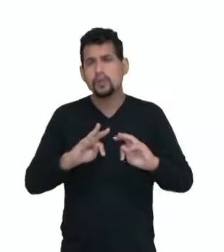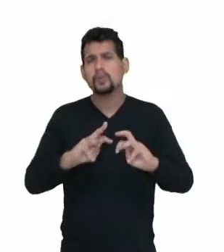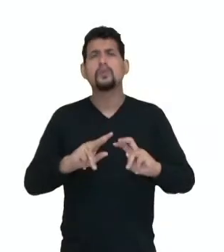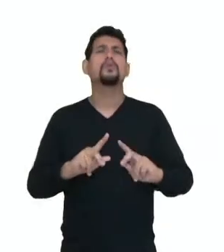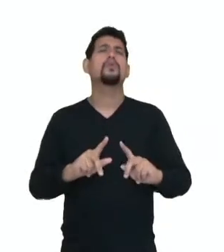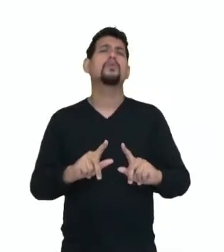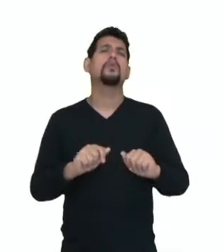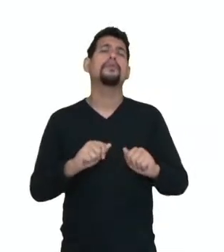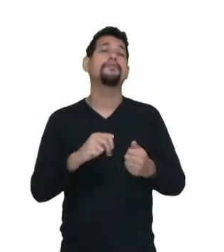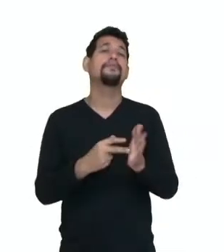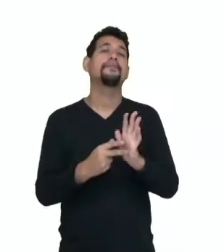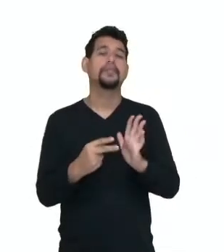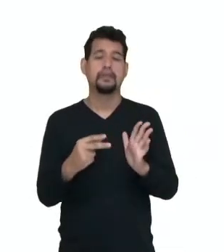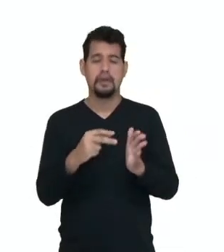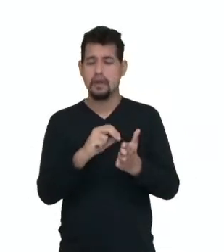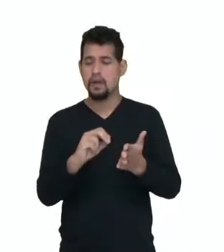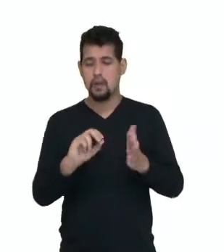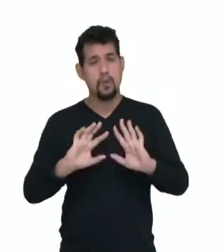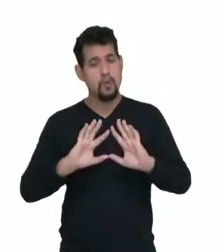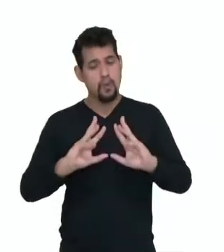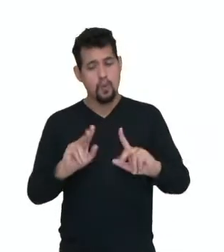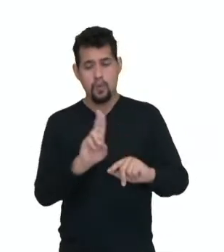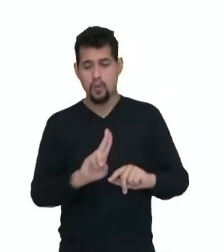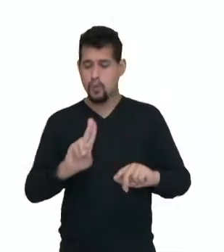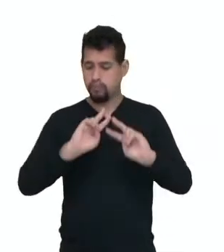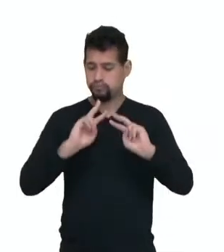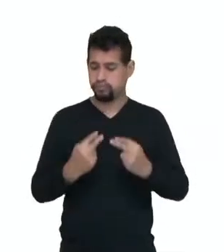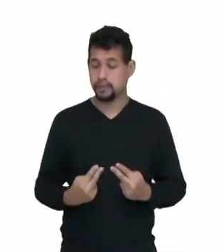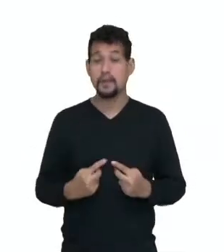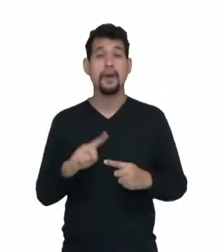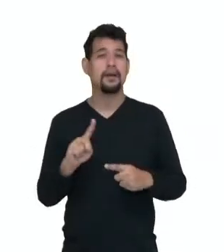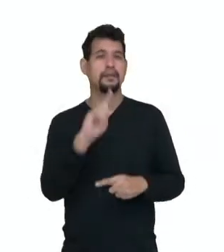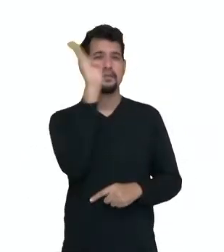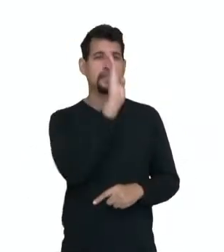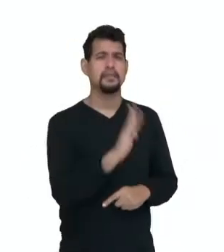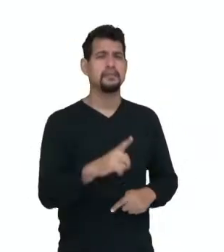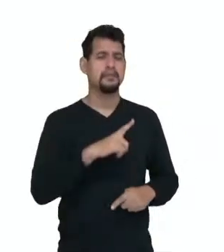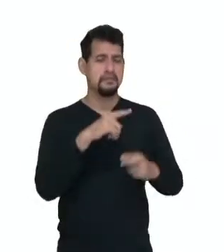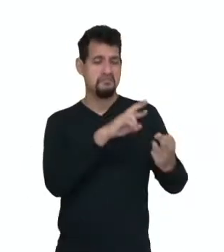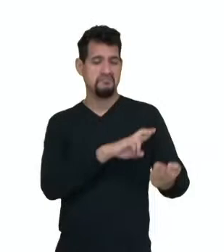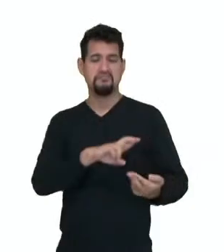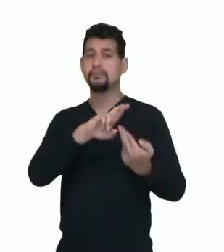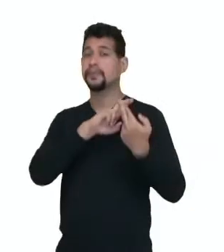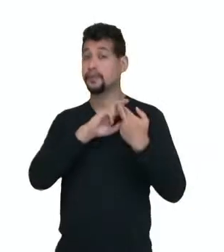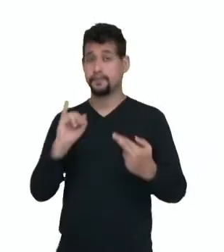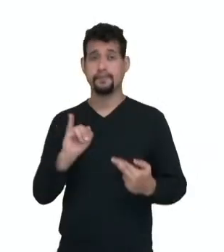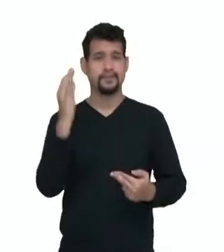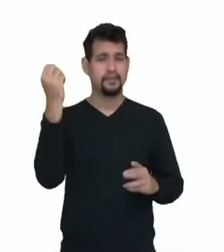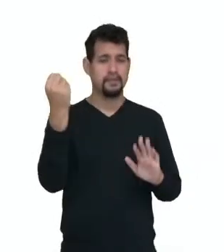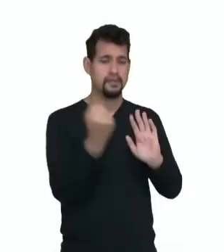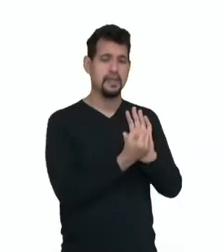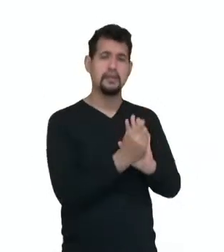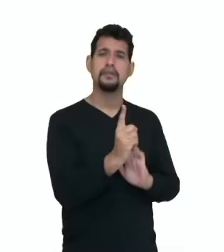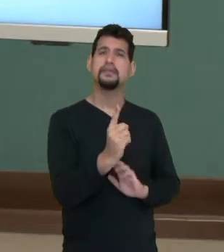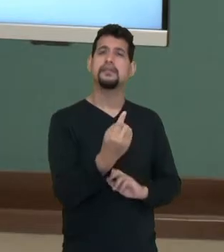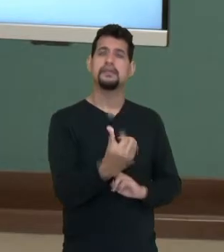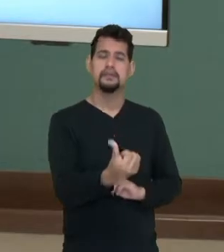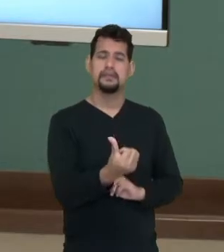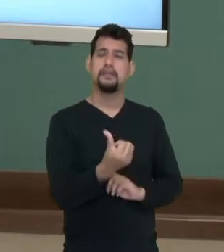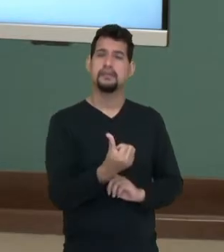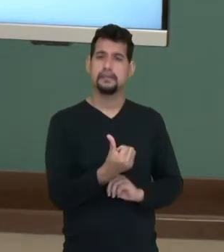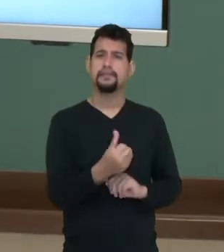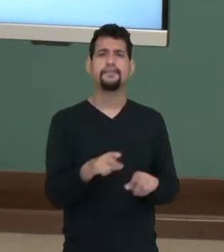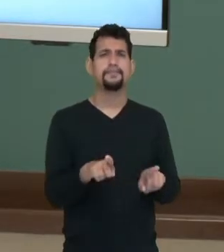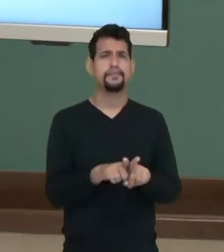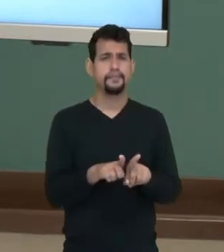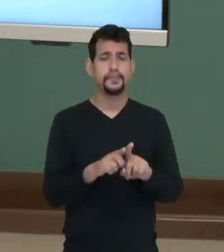então, de acordo com as atividades humanas. E o Brasil, então, tem um papel importante nisso, né? Desde aí do século XVI,